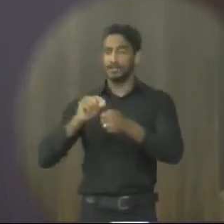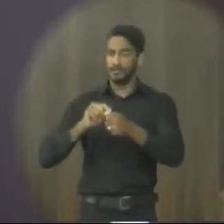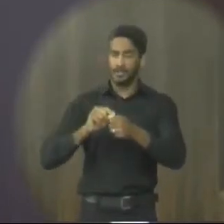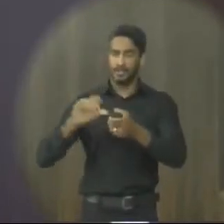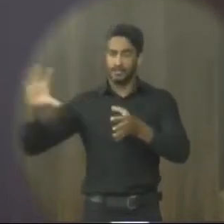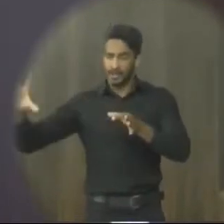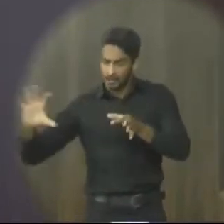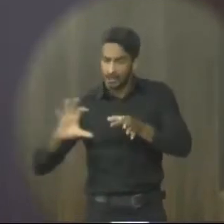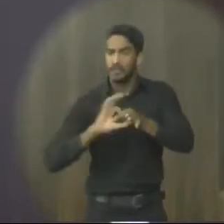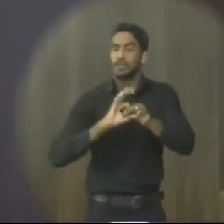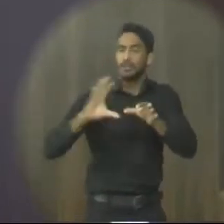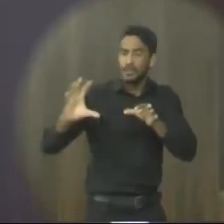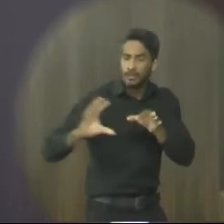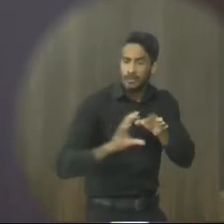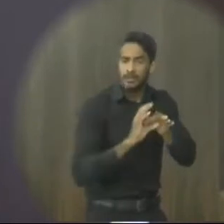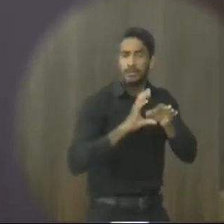convênios,